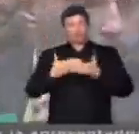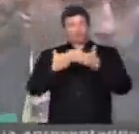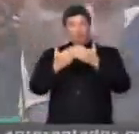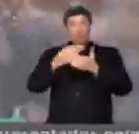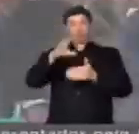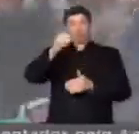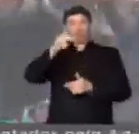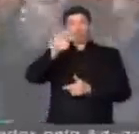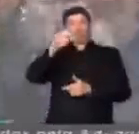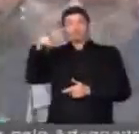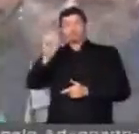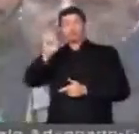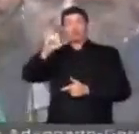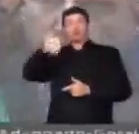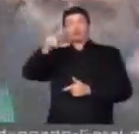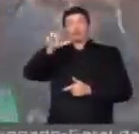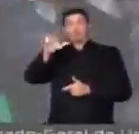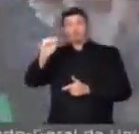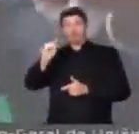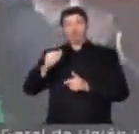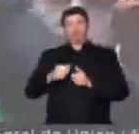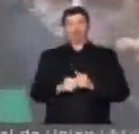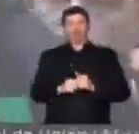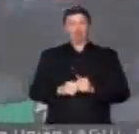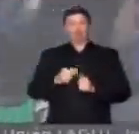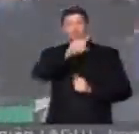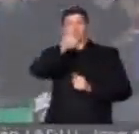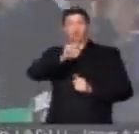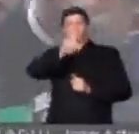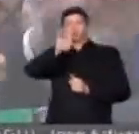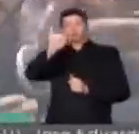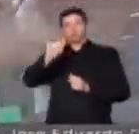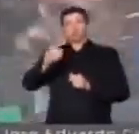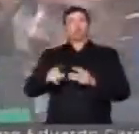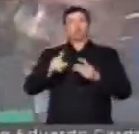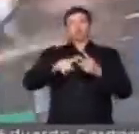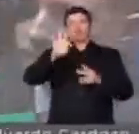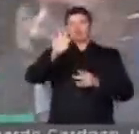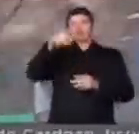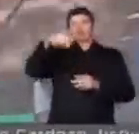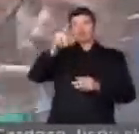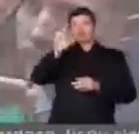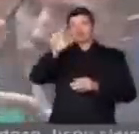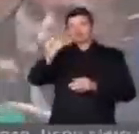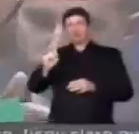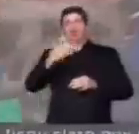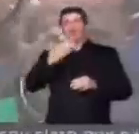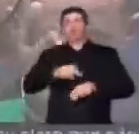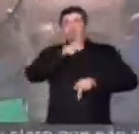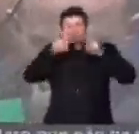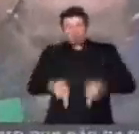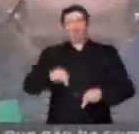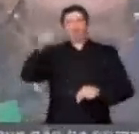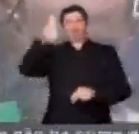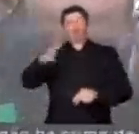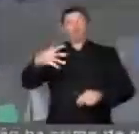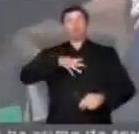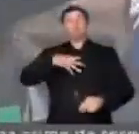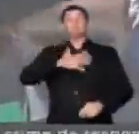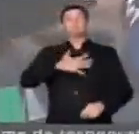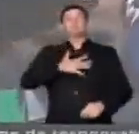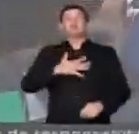capitão Lamarca, em homenagem a Malinguera, a Zumbi, a Dandara, homenagem ao povo brasileiro, à minha